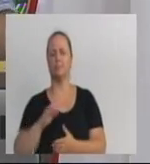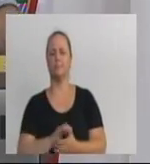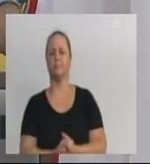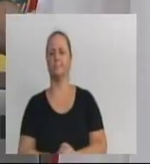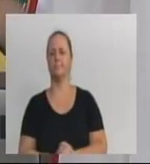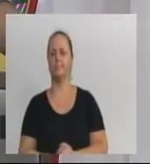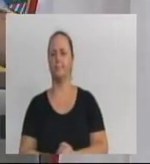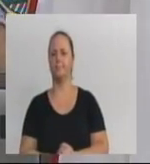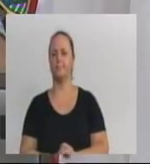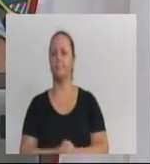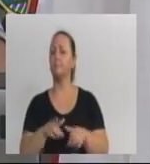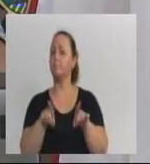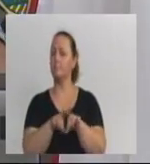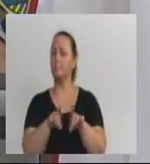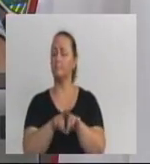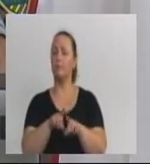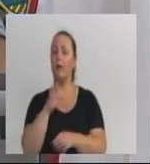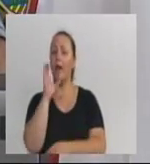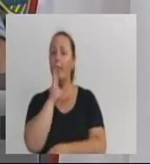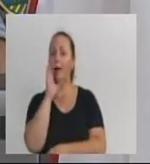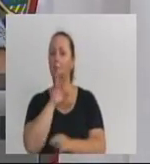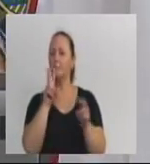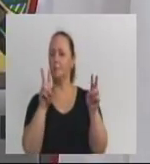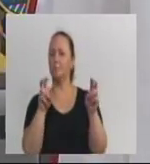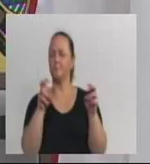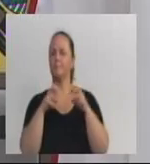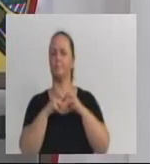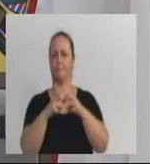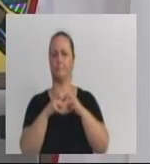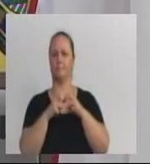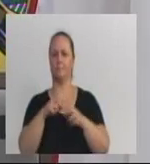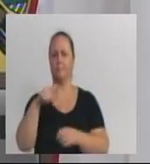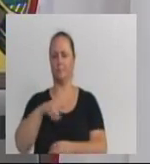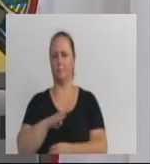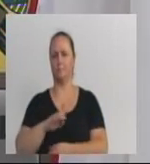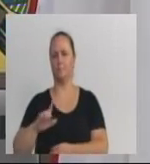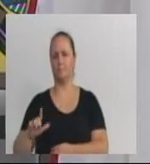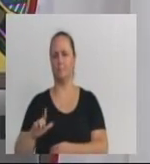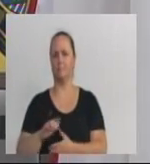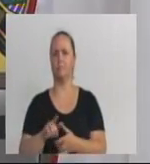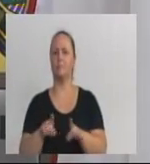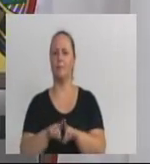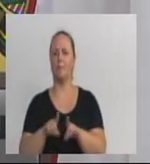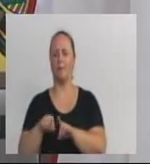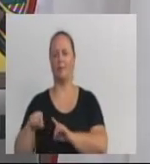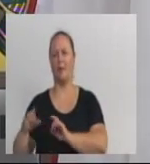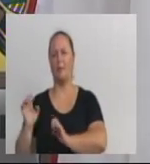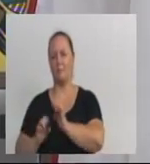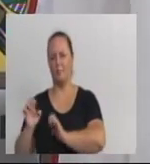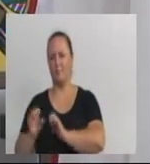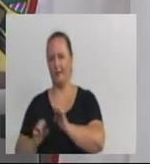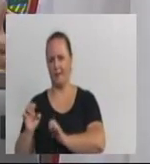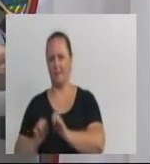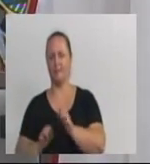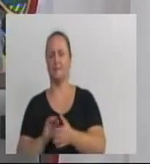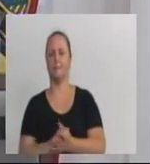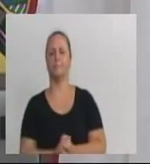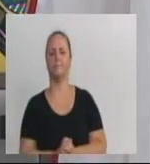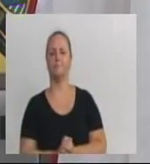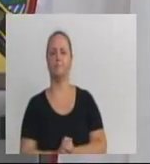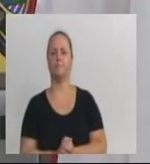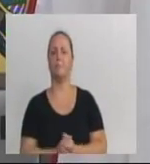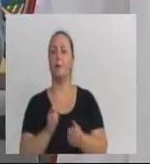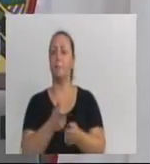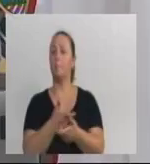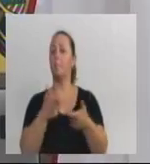também tratar, mesmo que de forma rápida, da questão do transporte coletivo de nossa cidade e da Piracicabana. Estivemos lá, boa parte dos